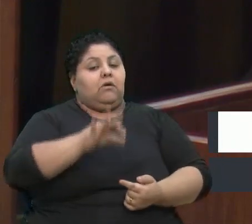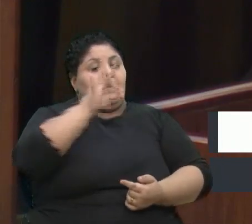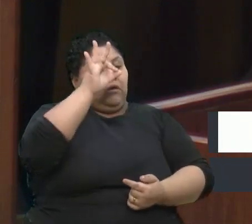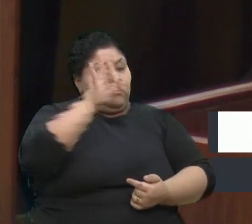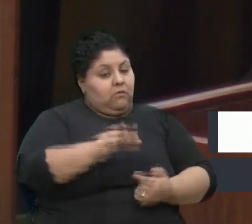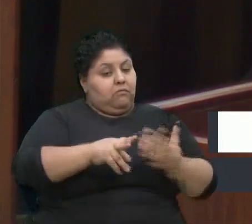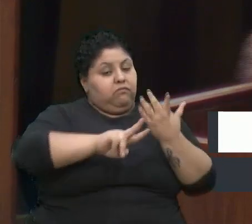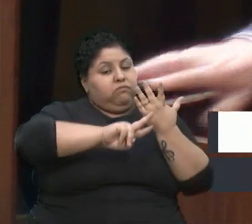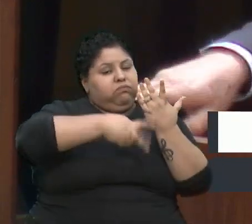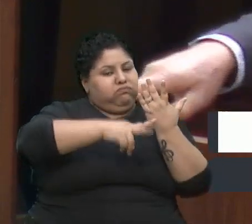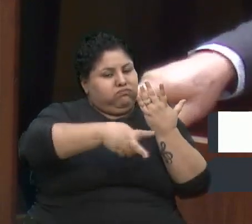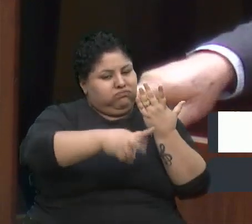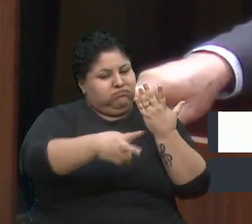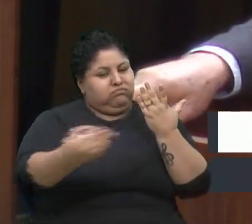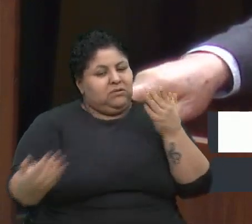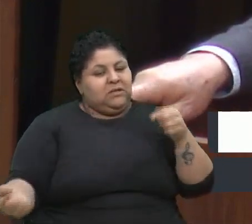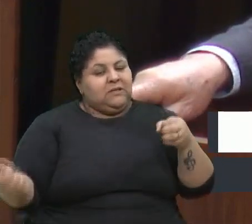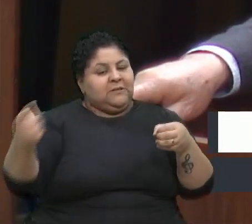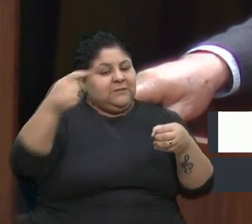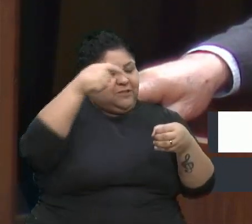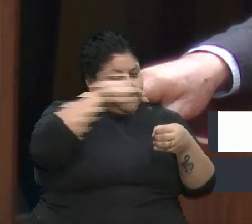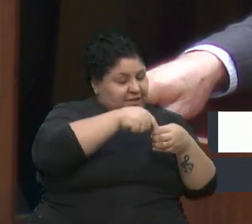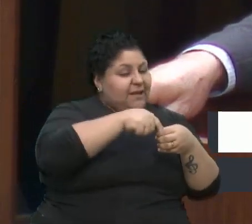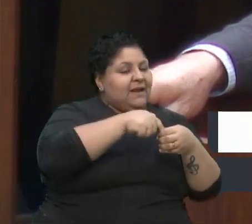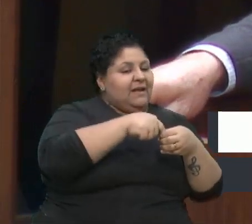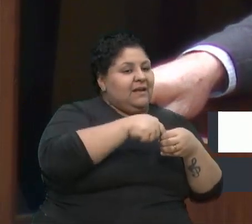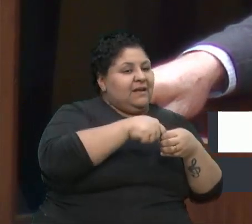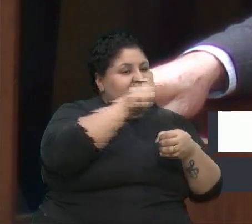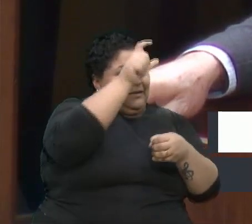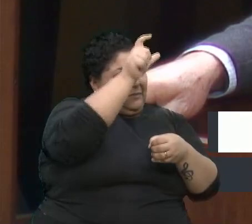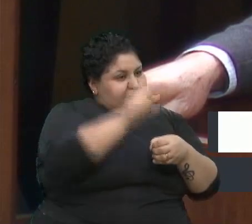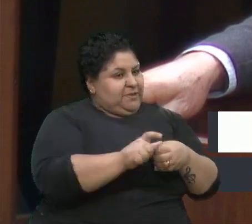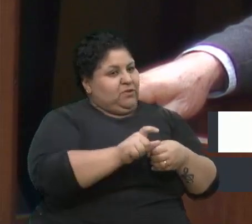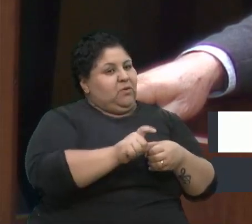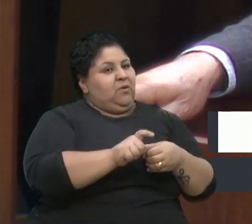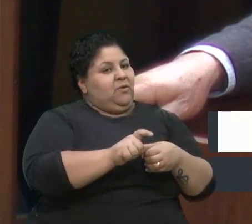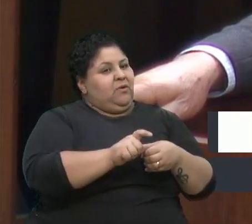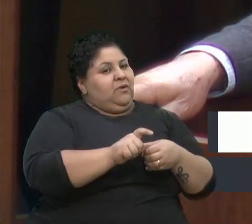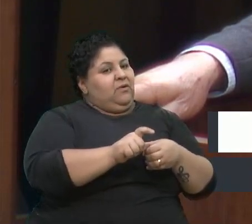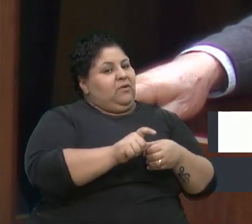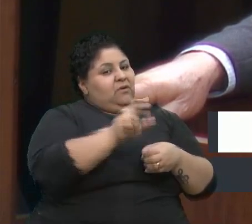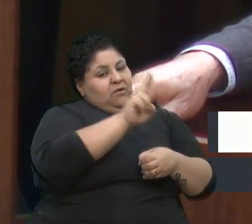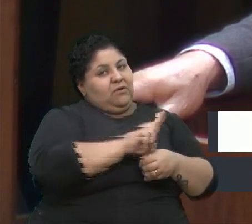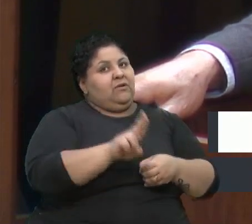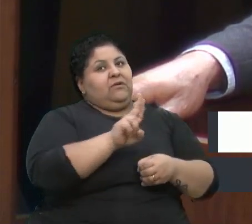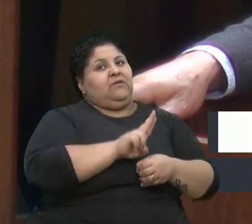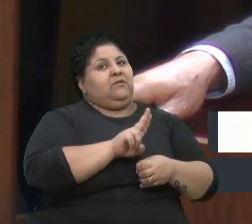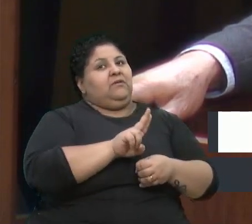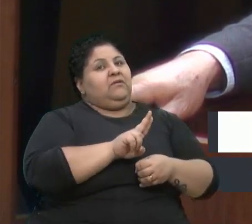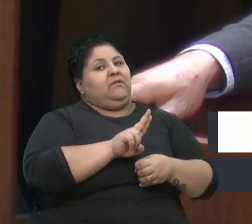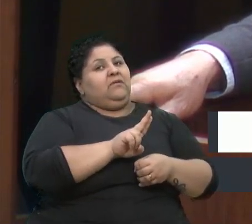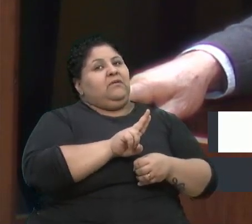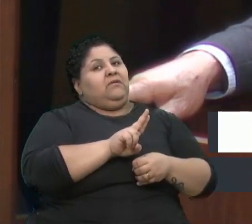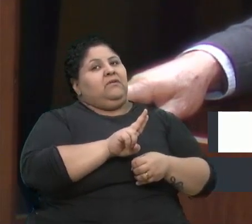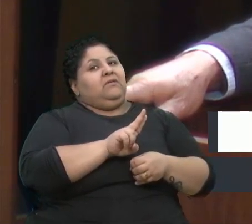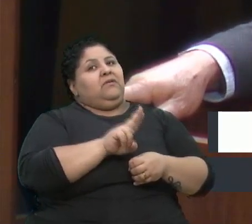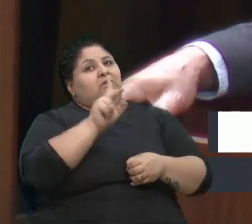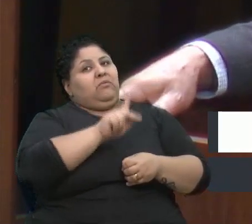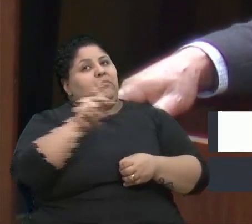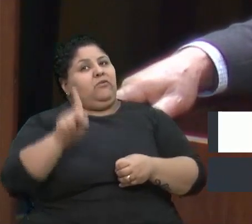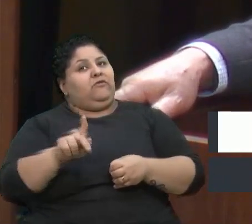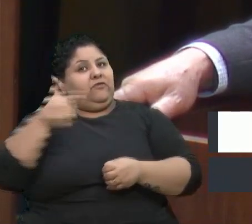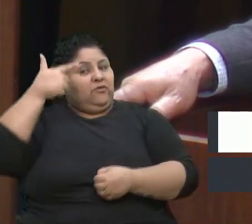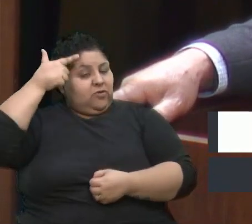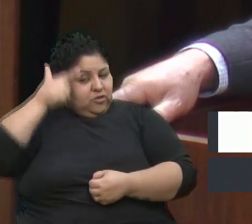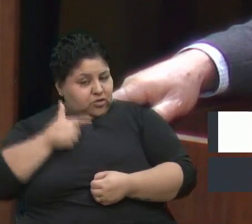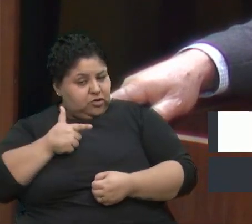consequência virá na mesa do consumidor. O vereador Lucas é professor, mas tem muito conhecimento, já me provou lá atrás da